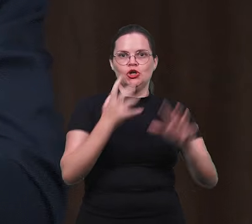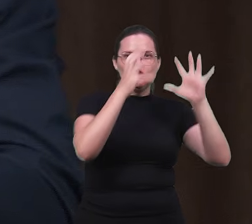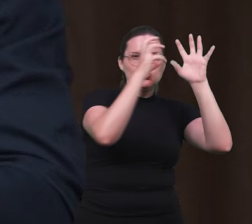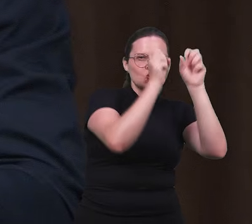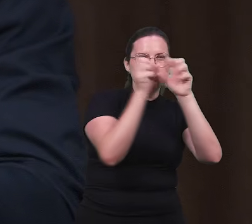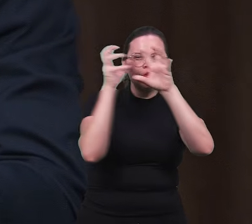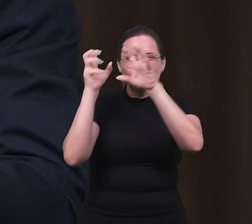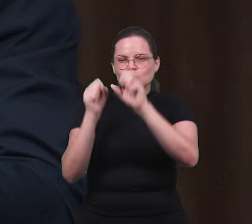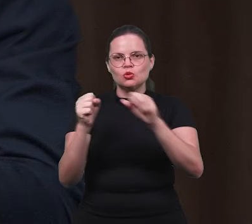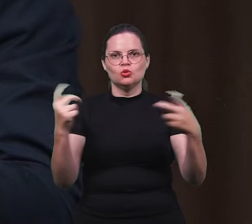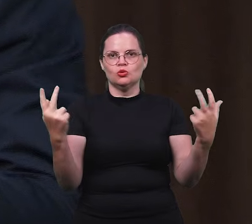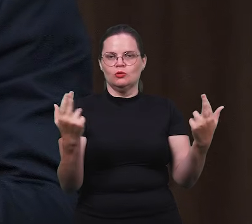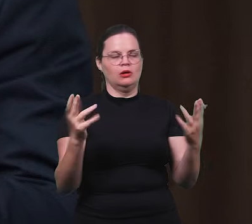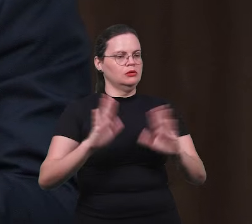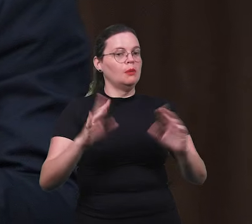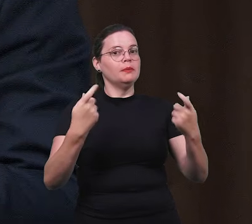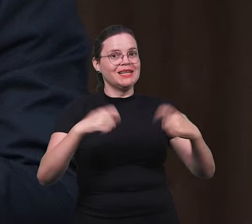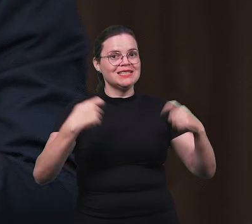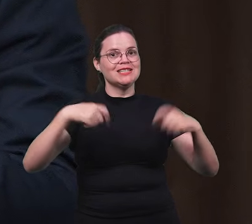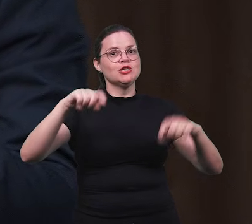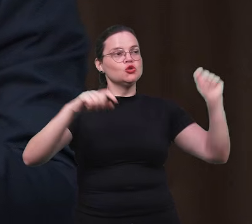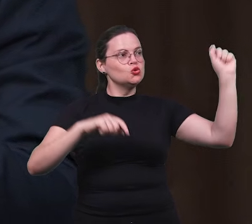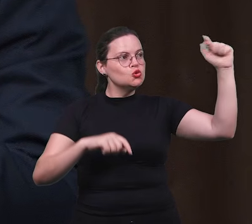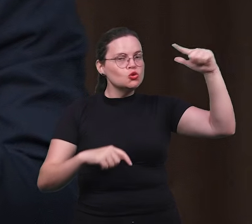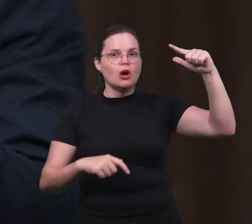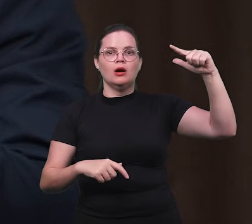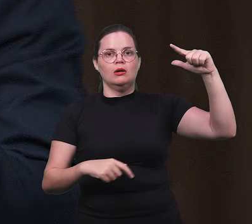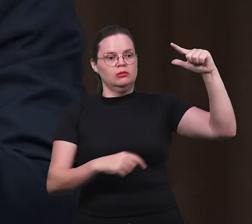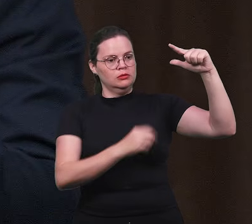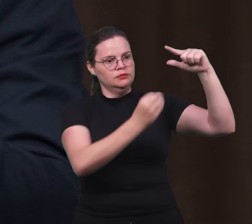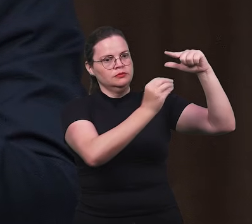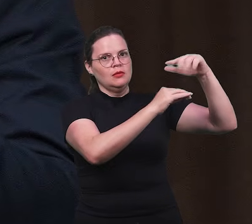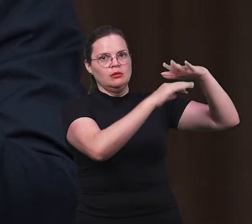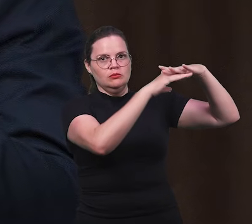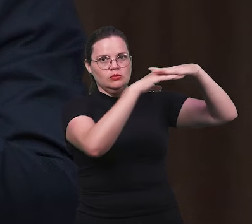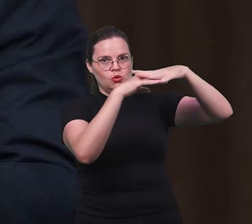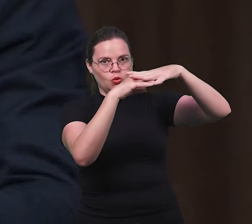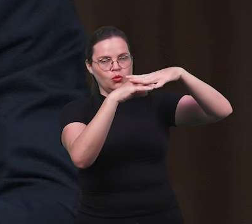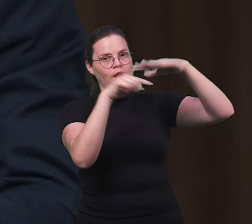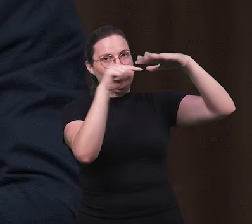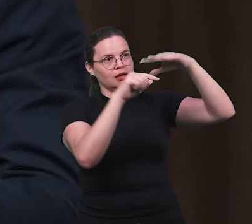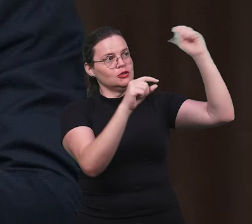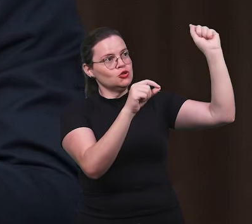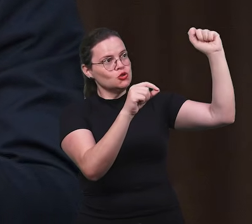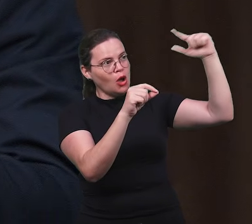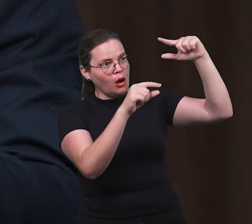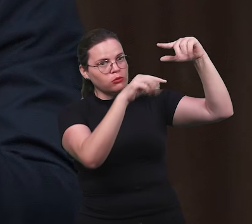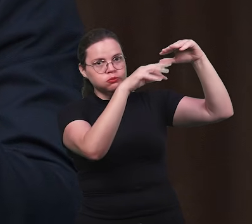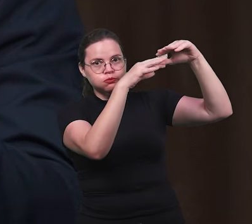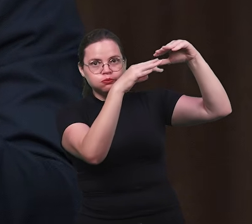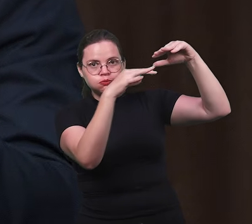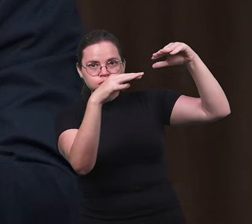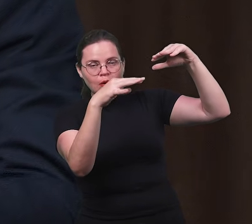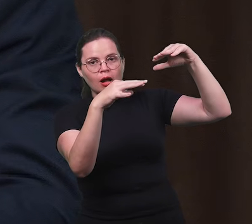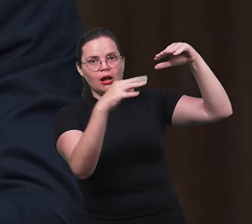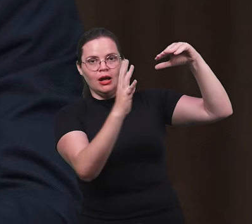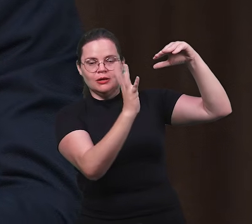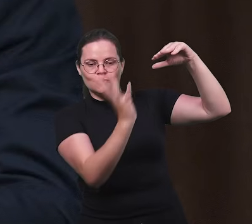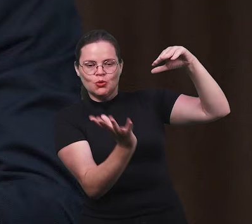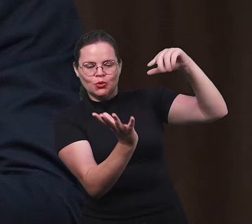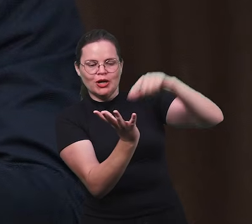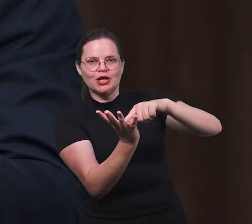E aí eu acho que entra também para a figura Muito bom. da esposa, da videira